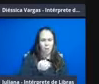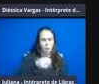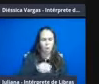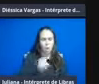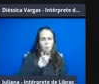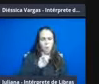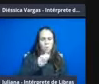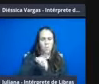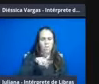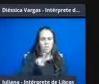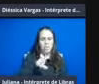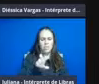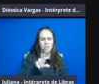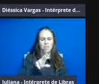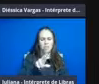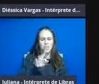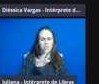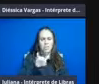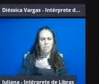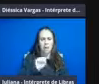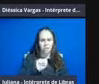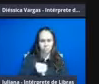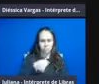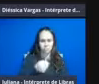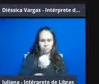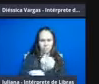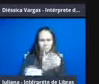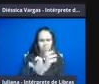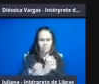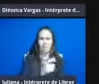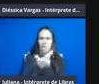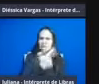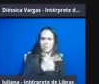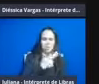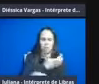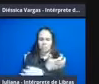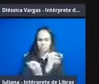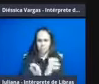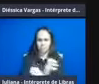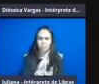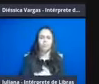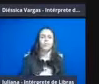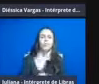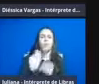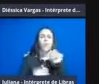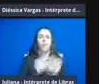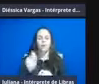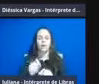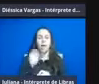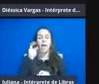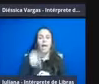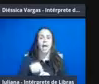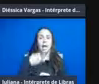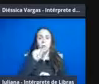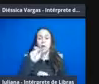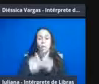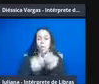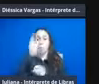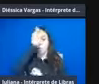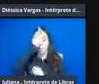concepções, e elas mostram muitas vezes que é uma concepção negativa, que os insetos são vistos como